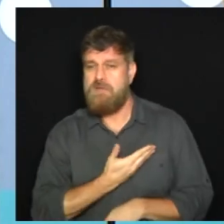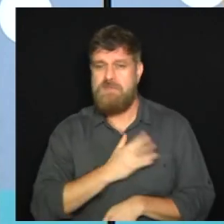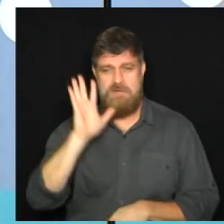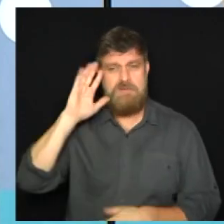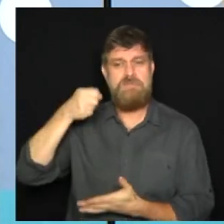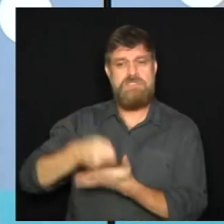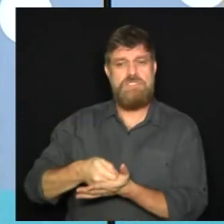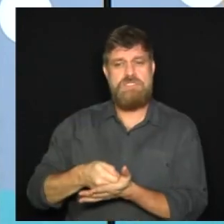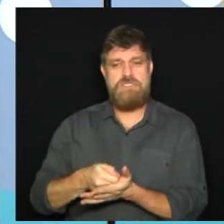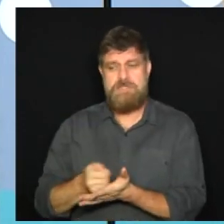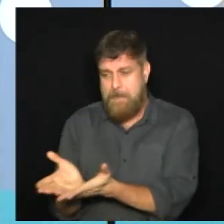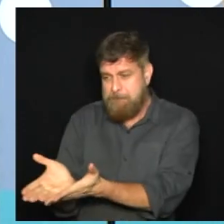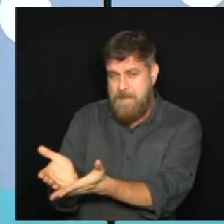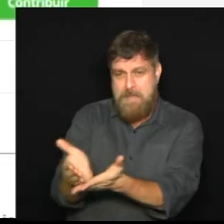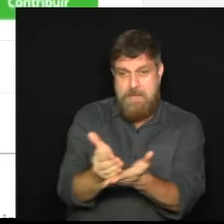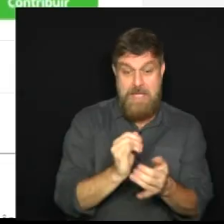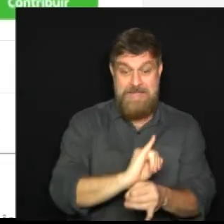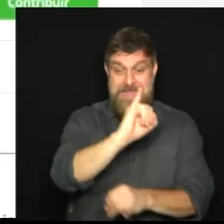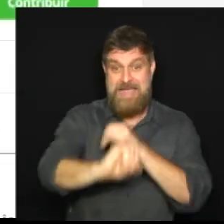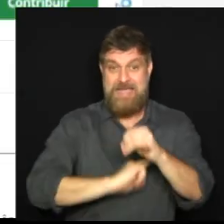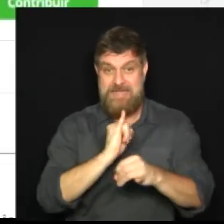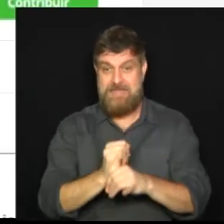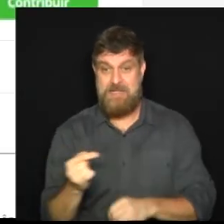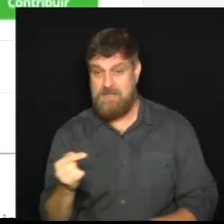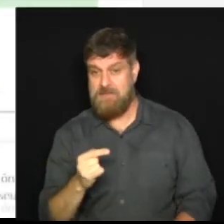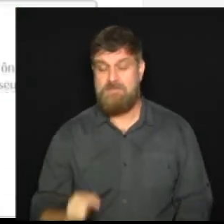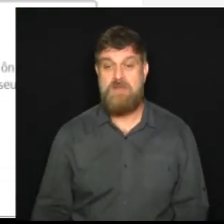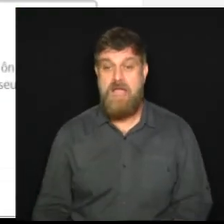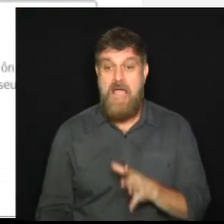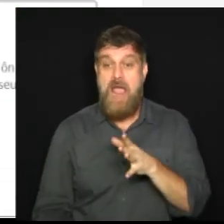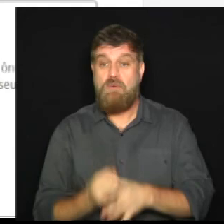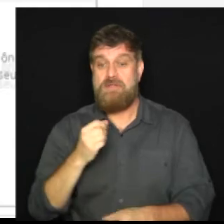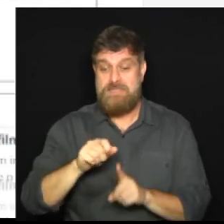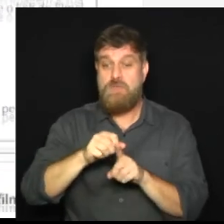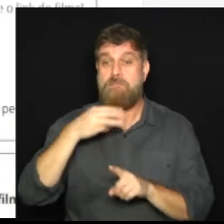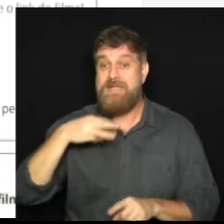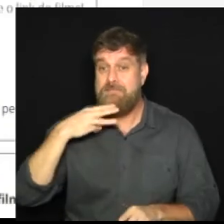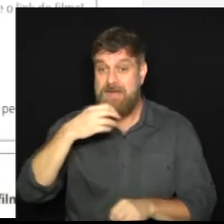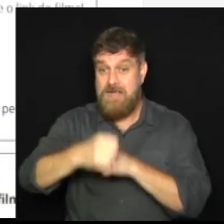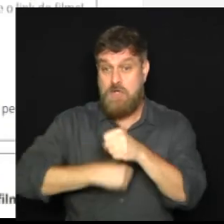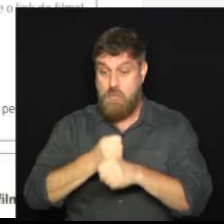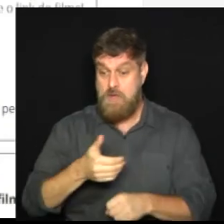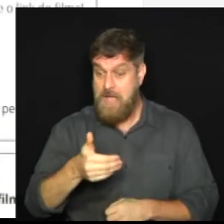é só passagem, né, já que o alojamento eu tenho. Mas aí não consegui